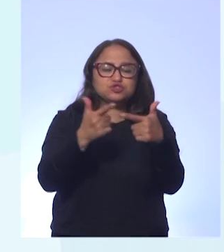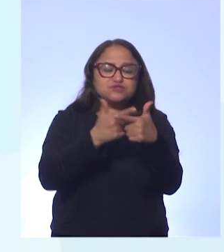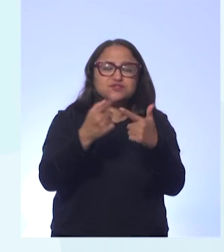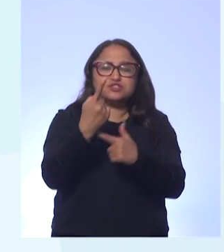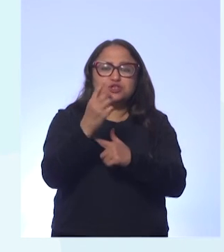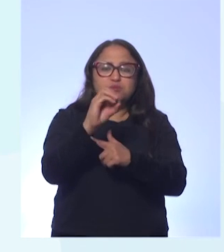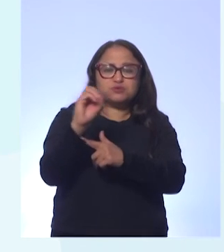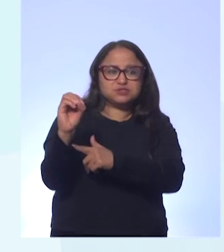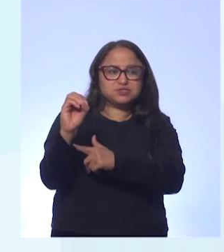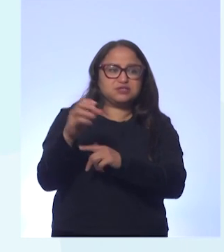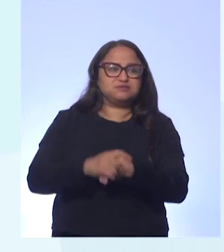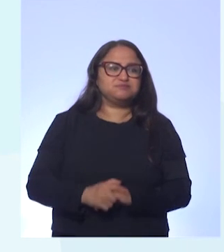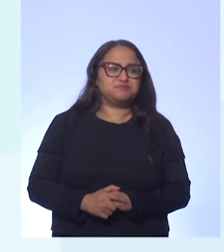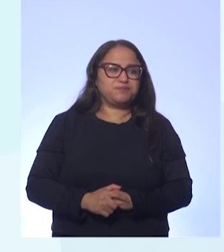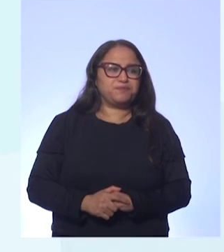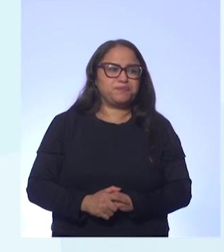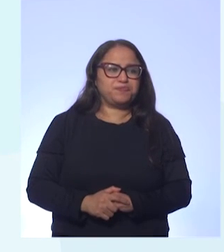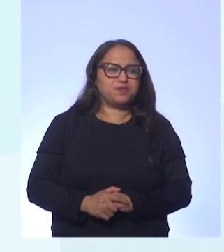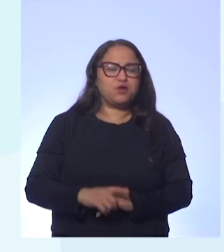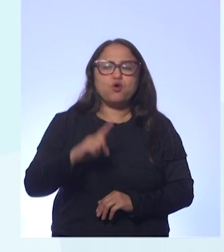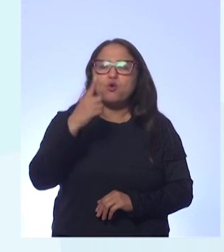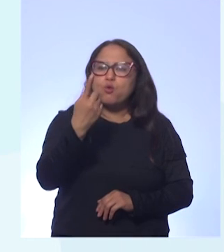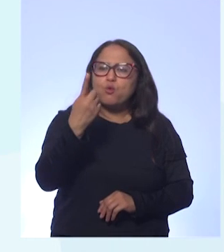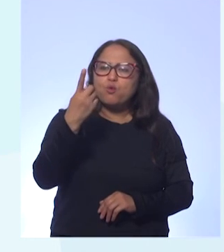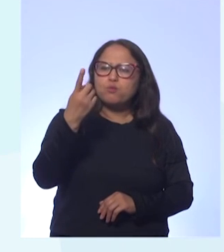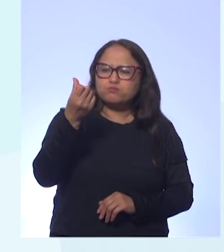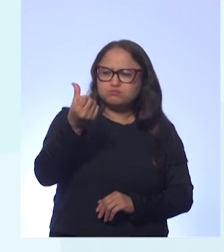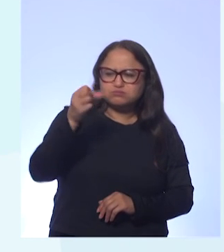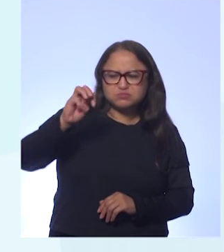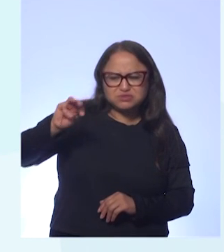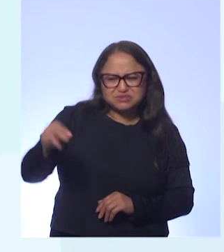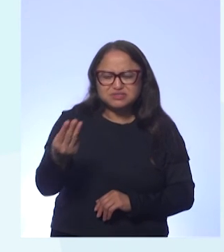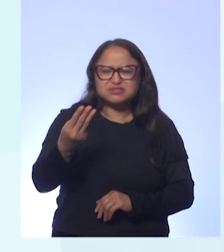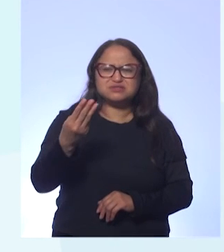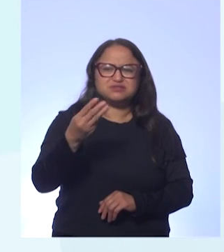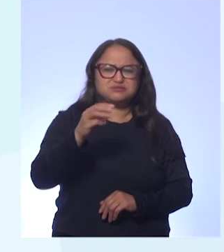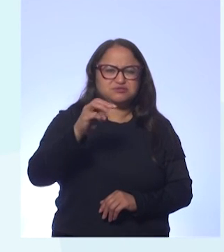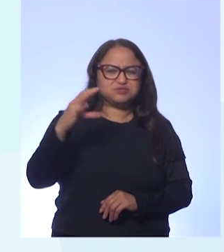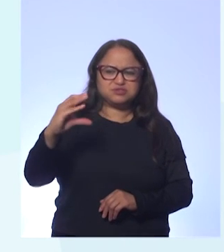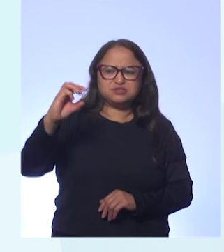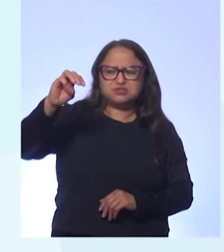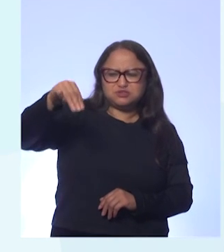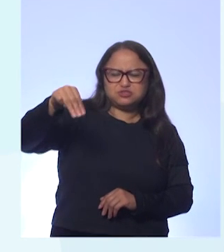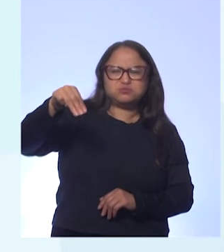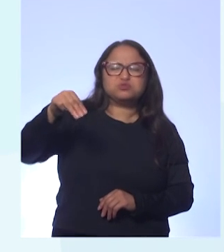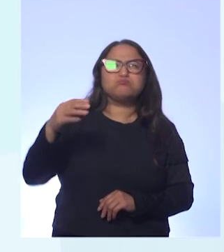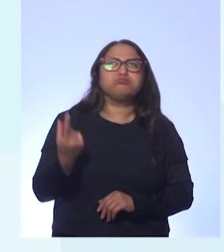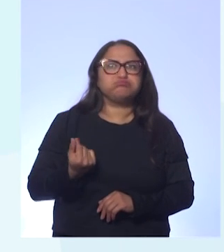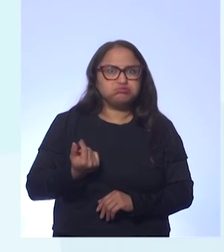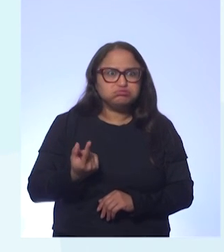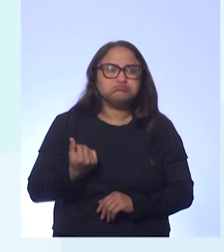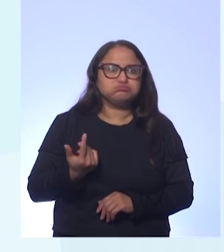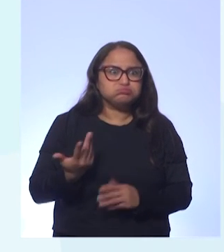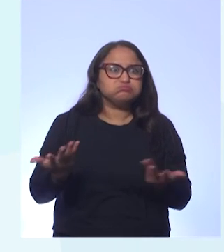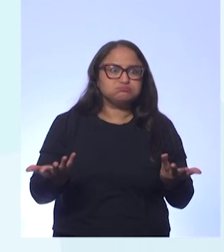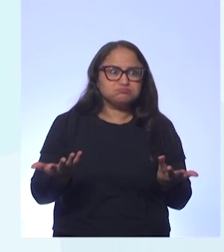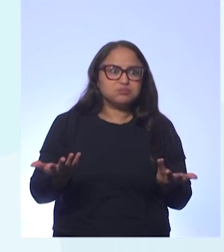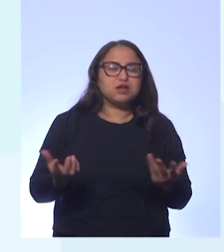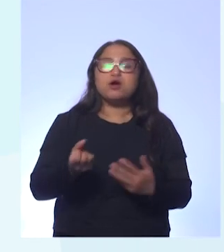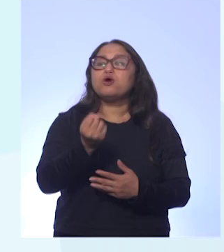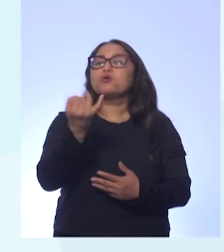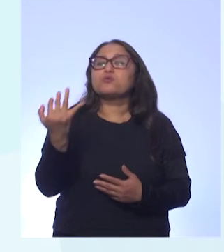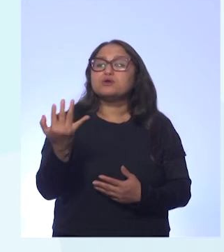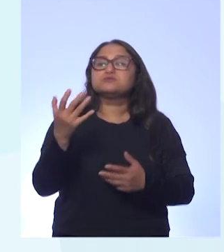para transformar. Porque, veja, 1.600.000 centímetros é muita coisa para a gente saber quanto vale isso, né? Vamos colocar numa unidade